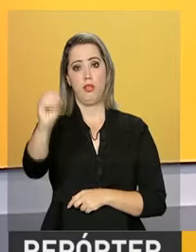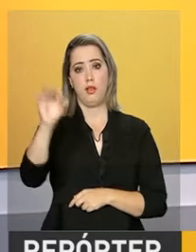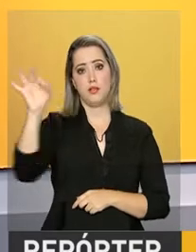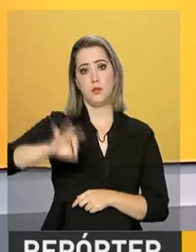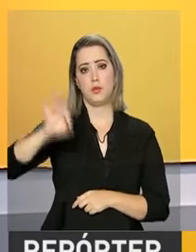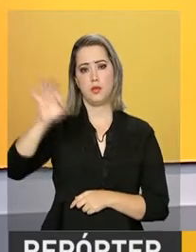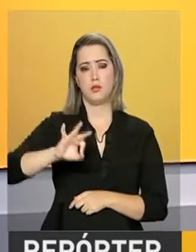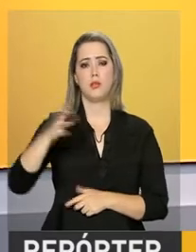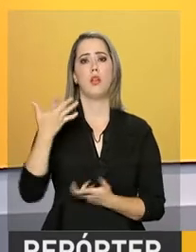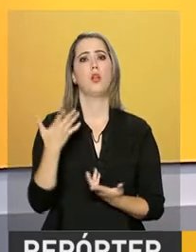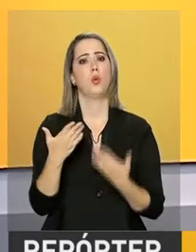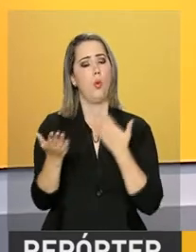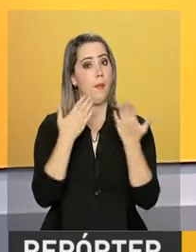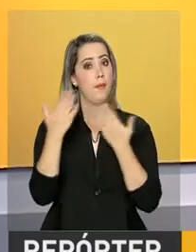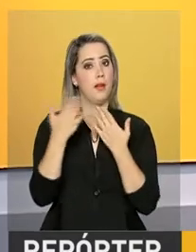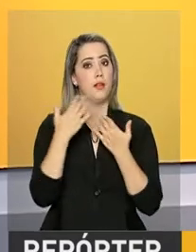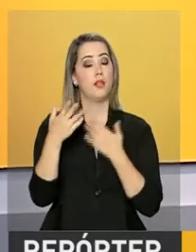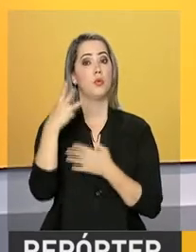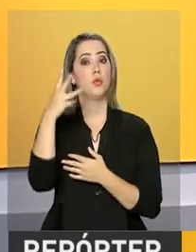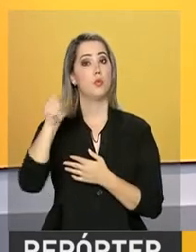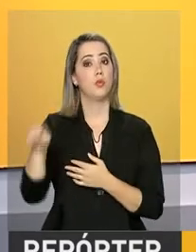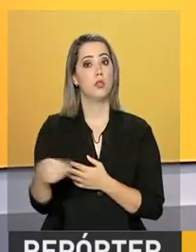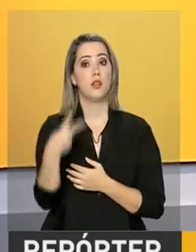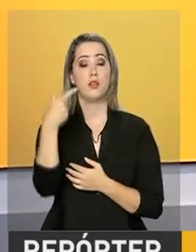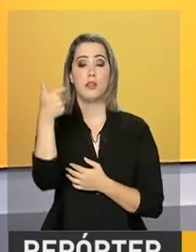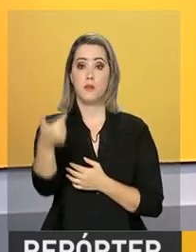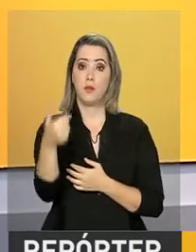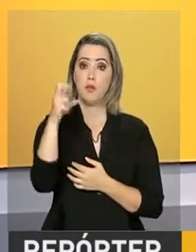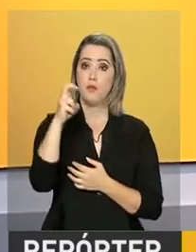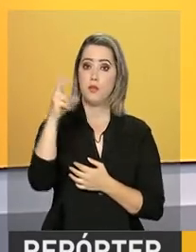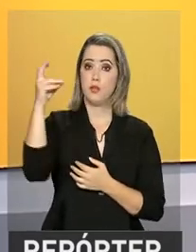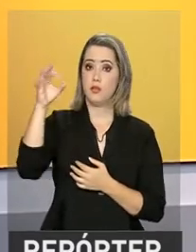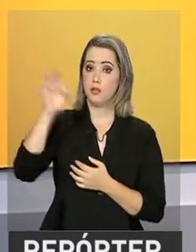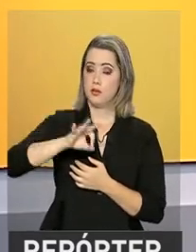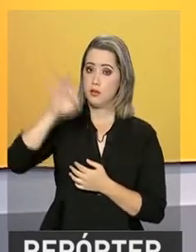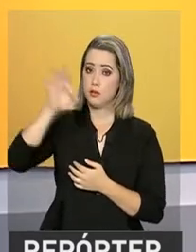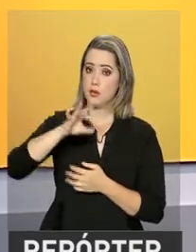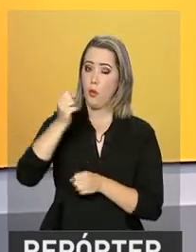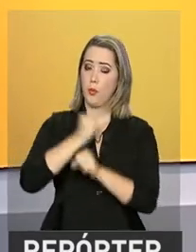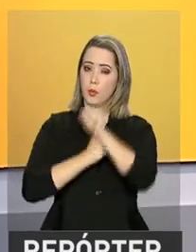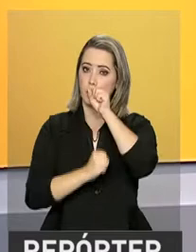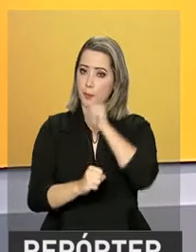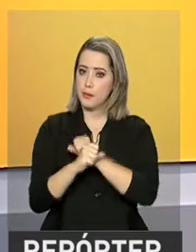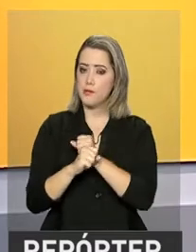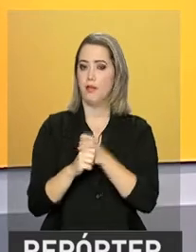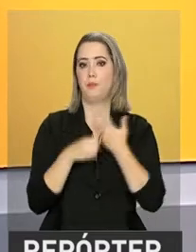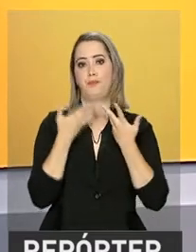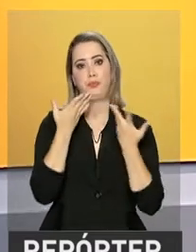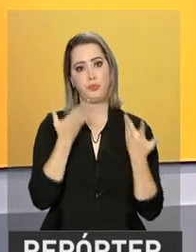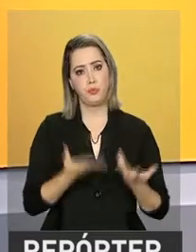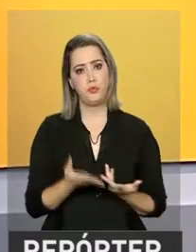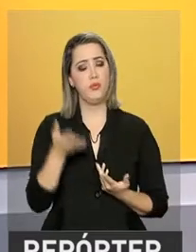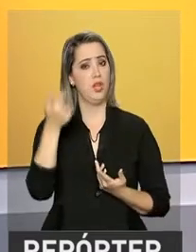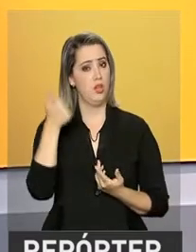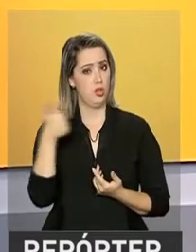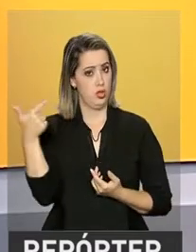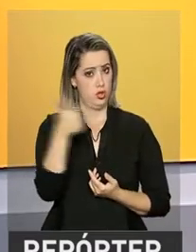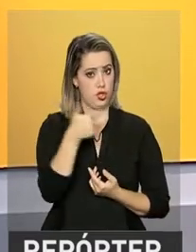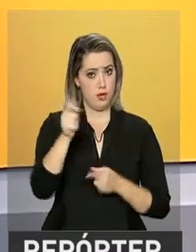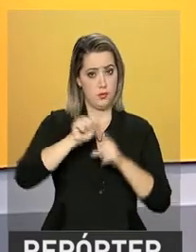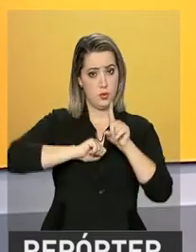aos 3,25 por cento do mesmo período de 2010 16 nos últimos 12 meses